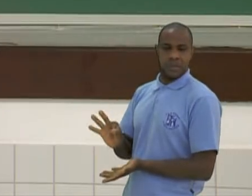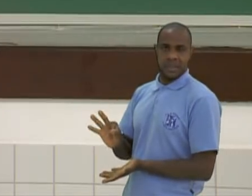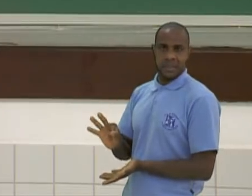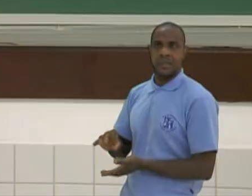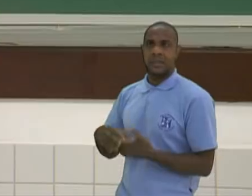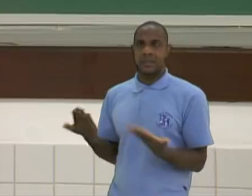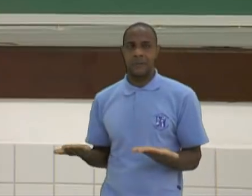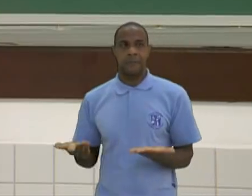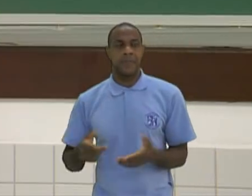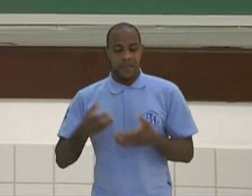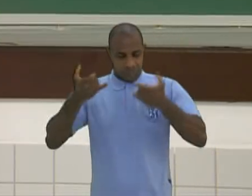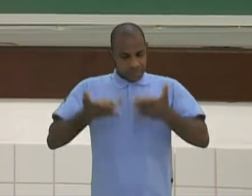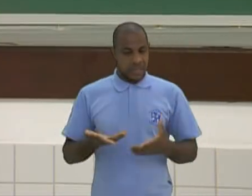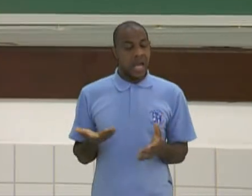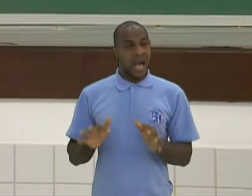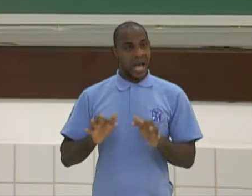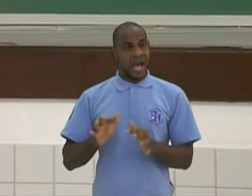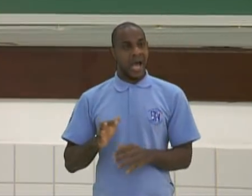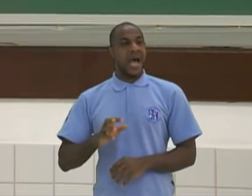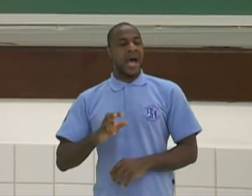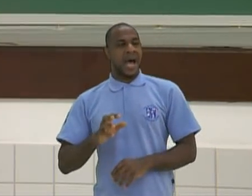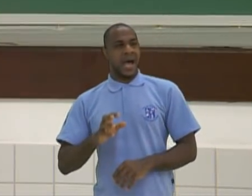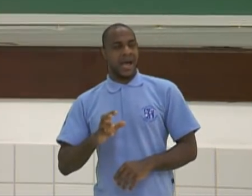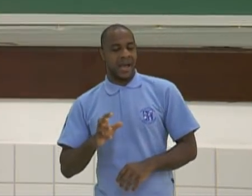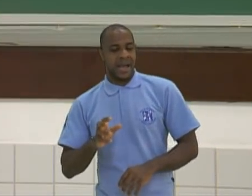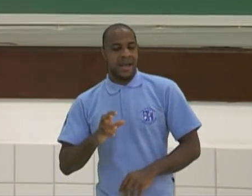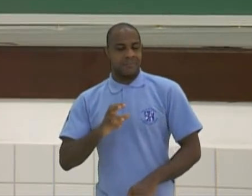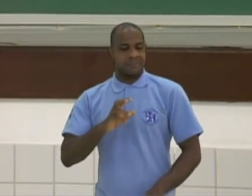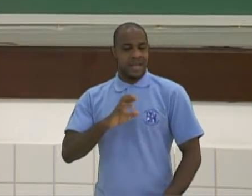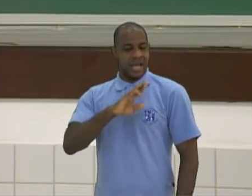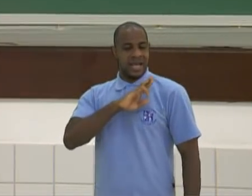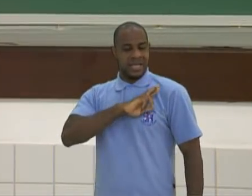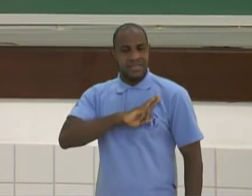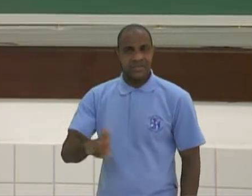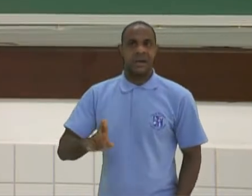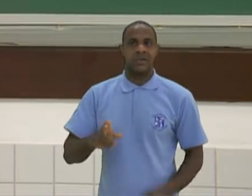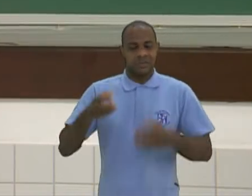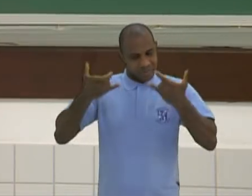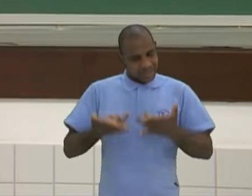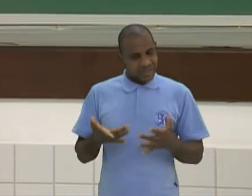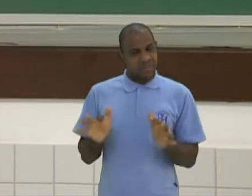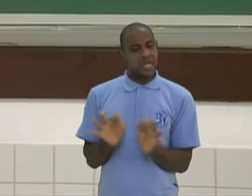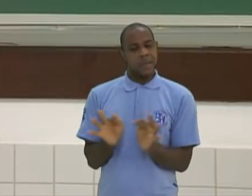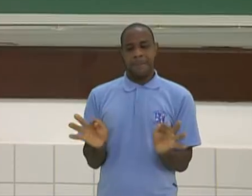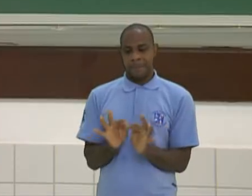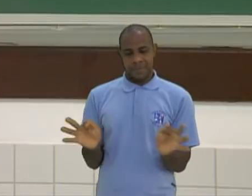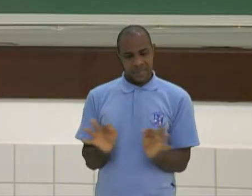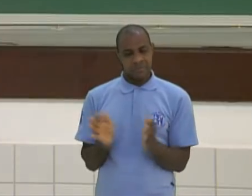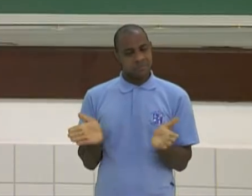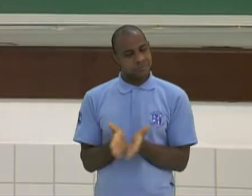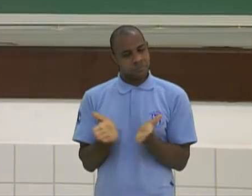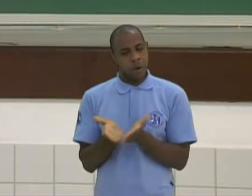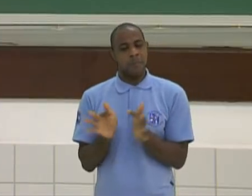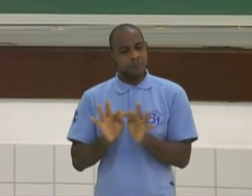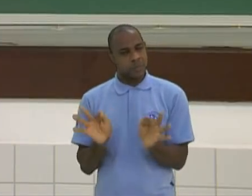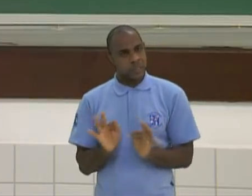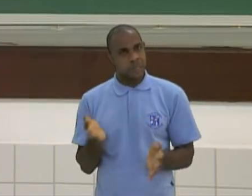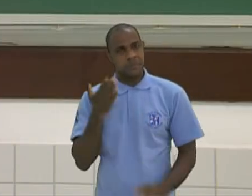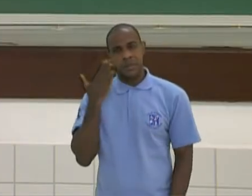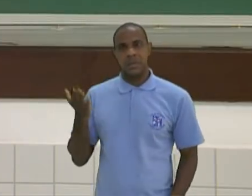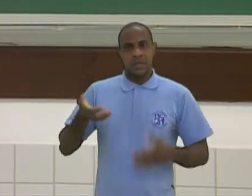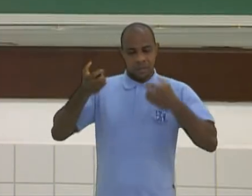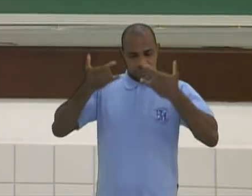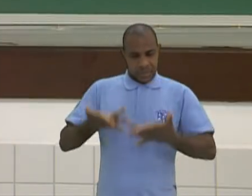falando em humildade, né, se desapegar à ideia, né, do mundo material e pregando um